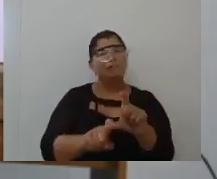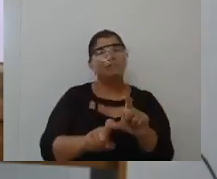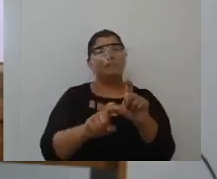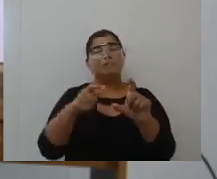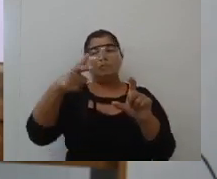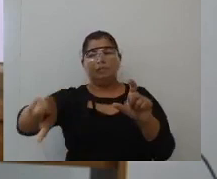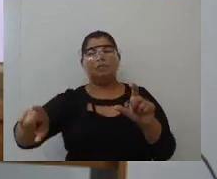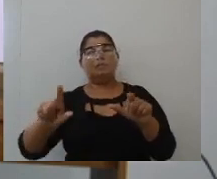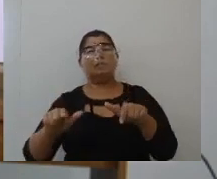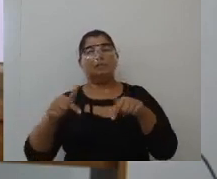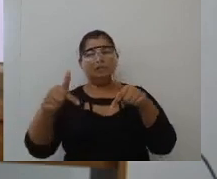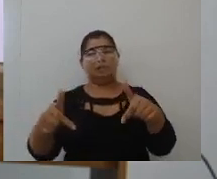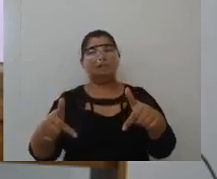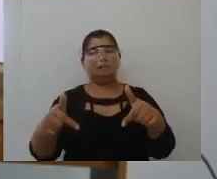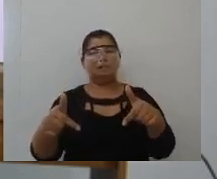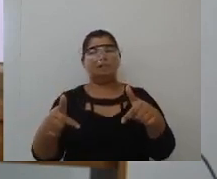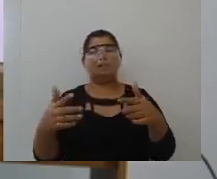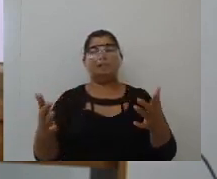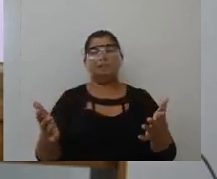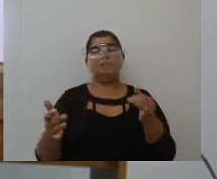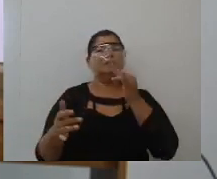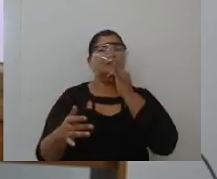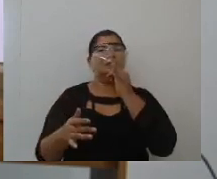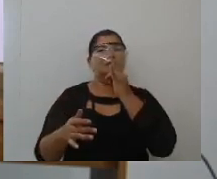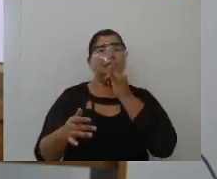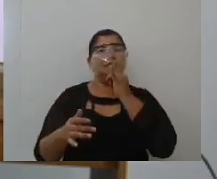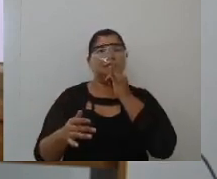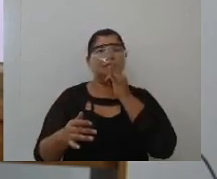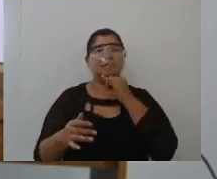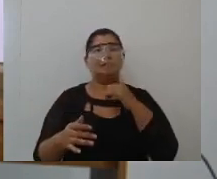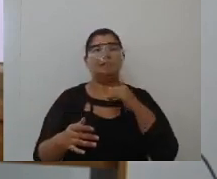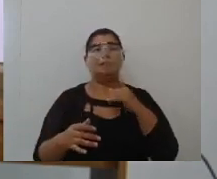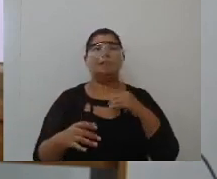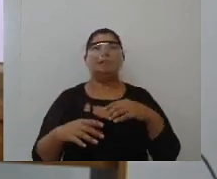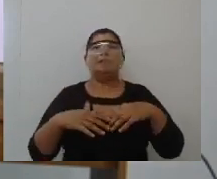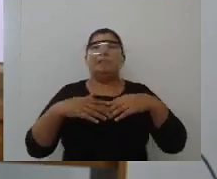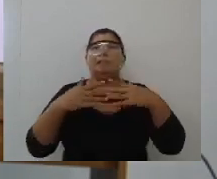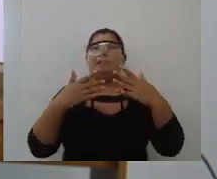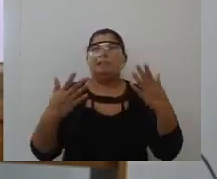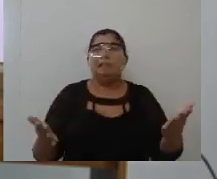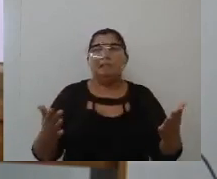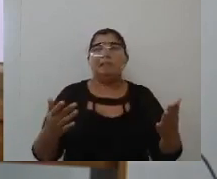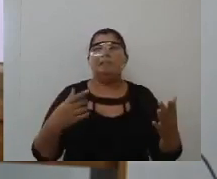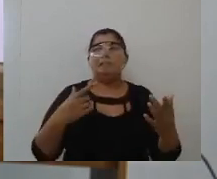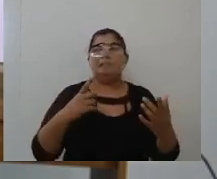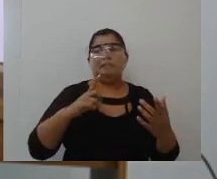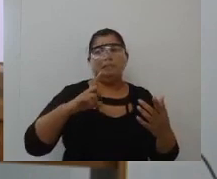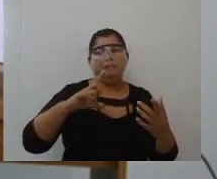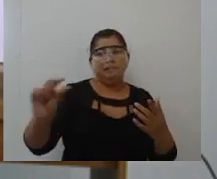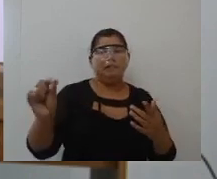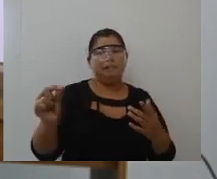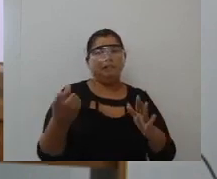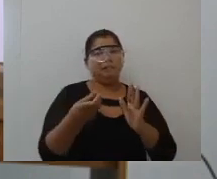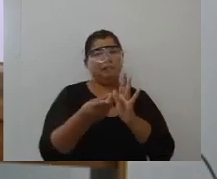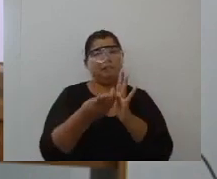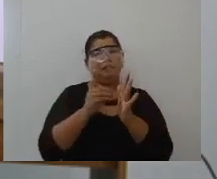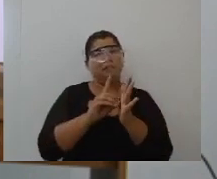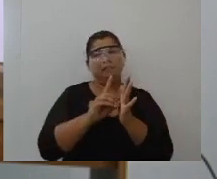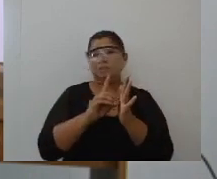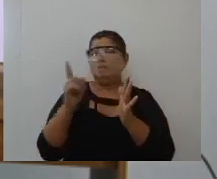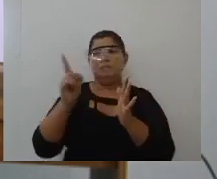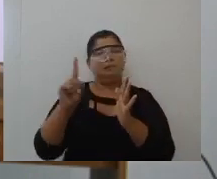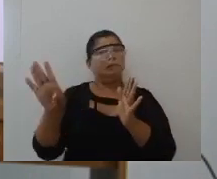de outra. Por exemplo, quando eu digo, desde que saia cedo, não